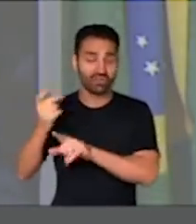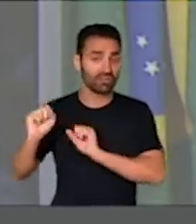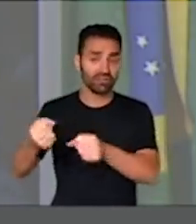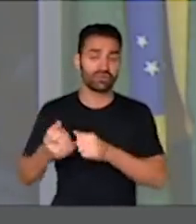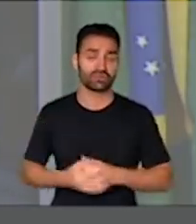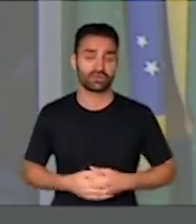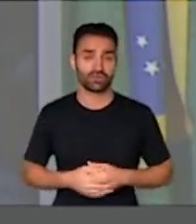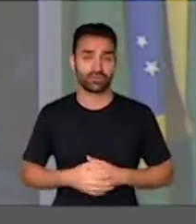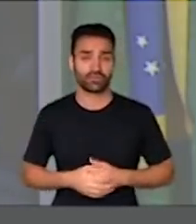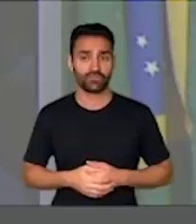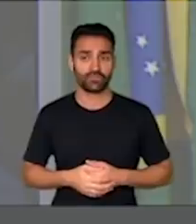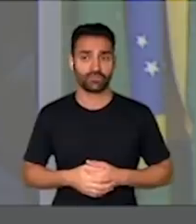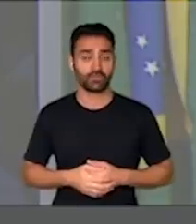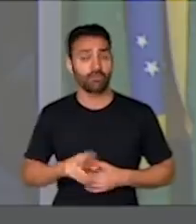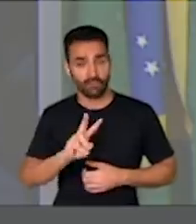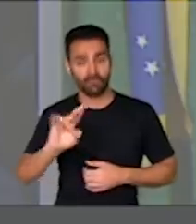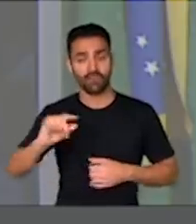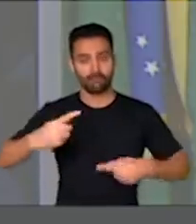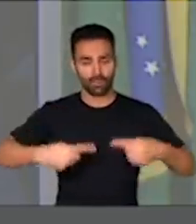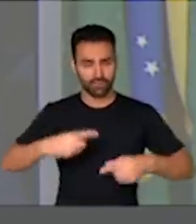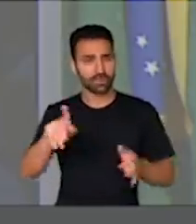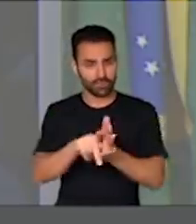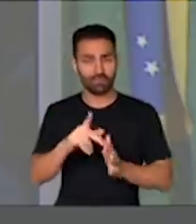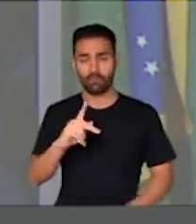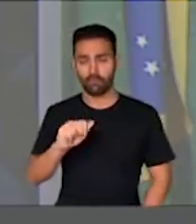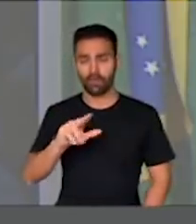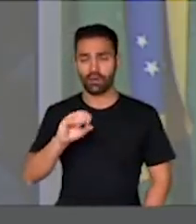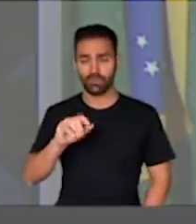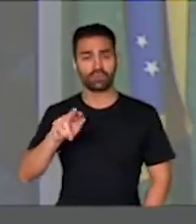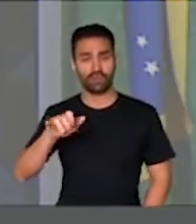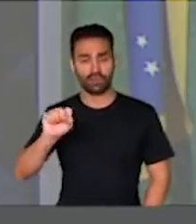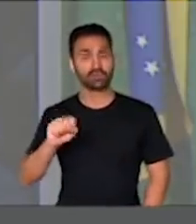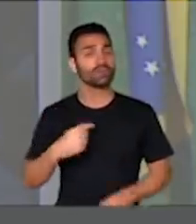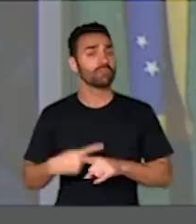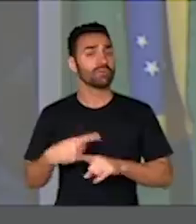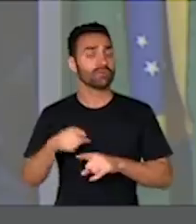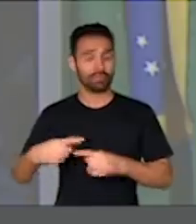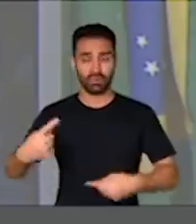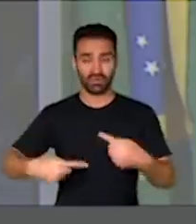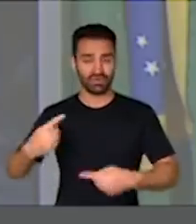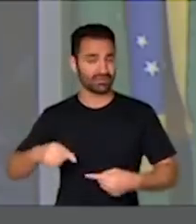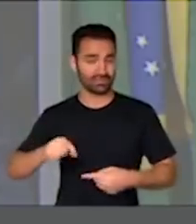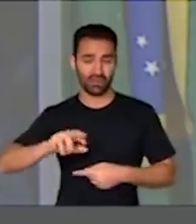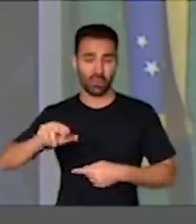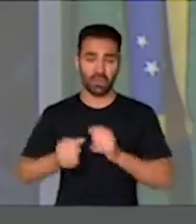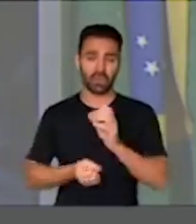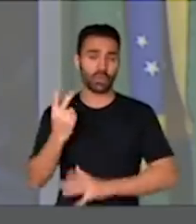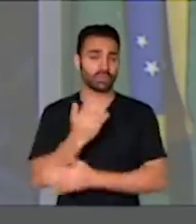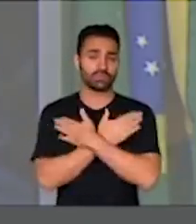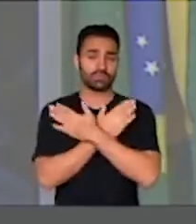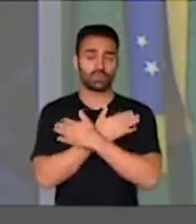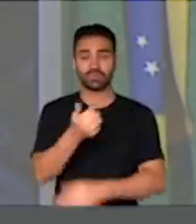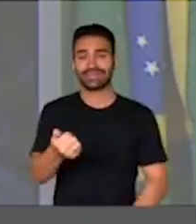e sim será a política defendida por paulo guedes porque a política defendida por paulo guedes não é a política que criou o desemprego de